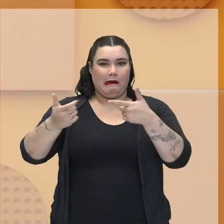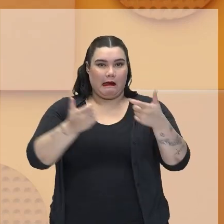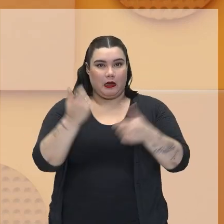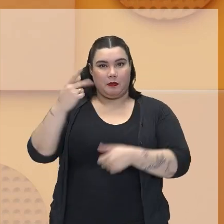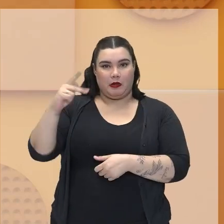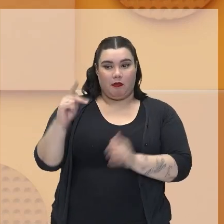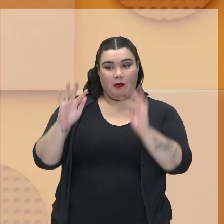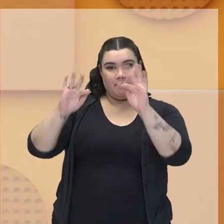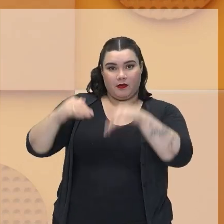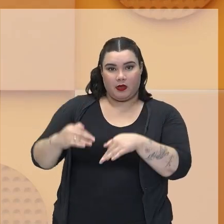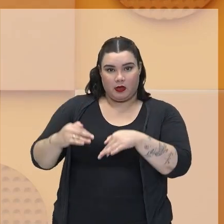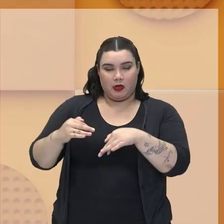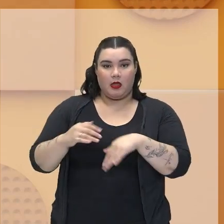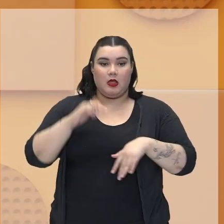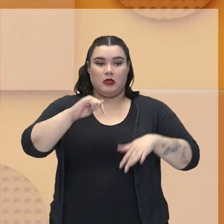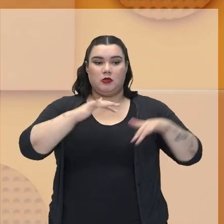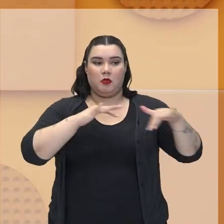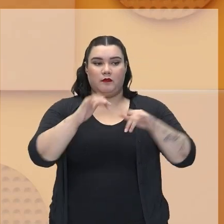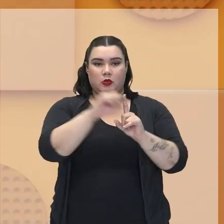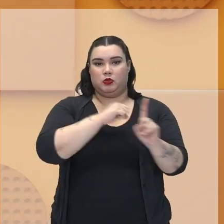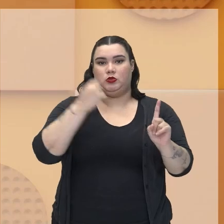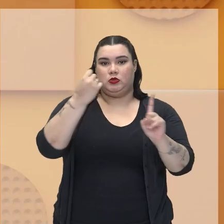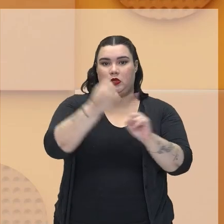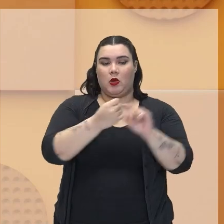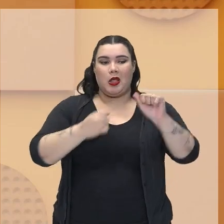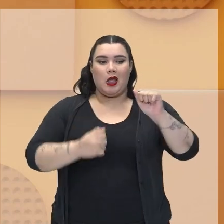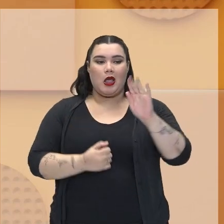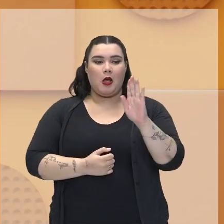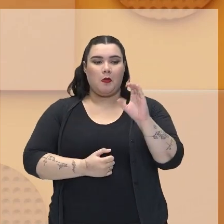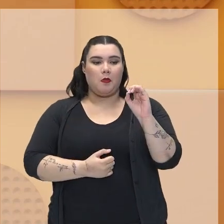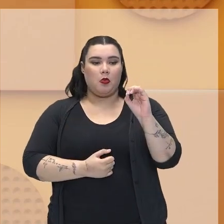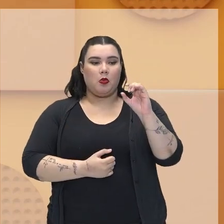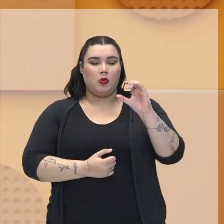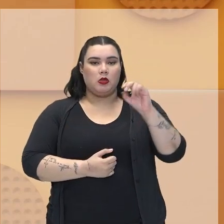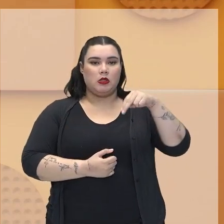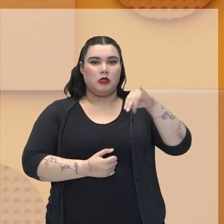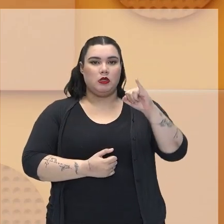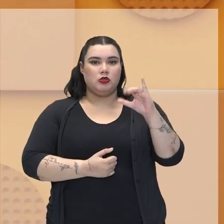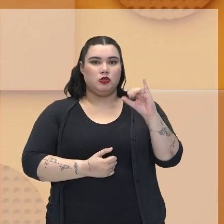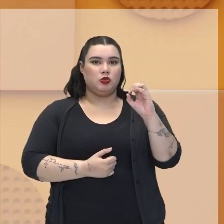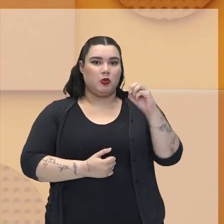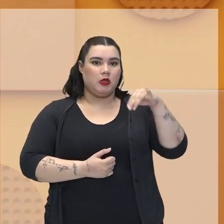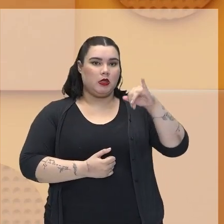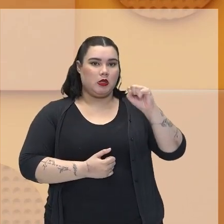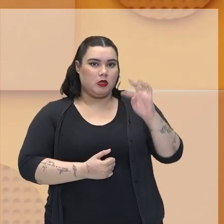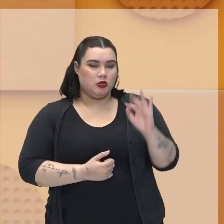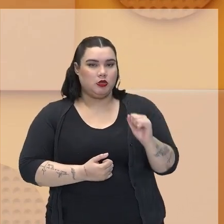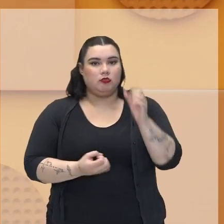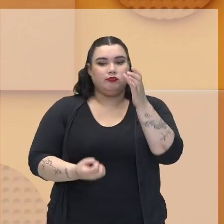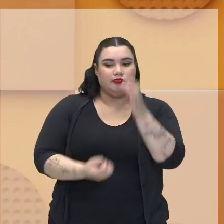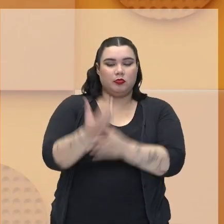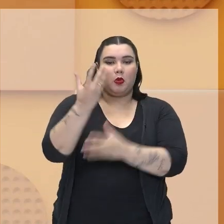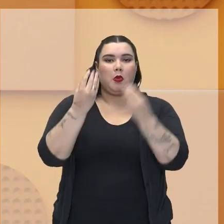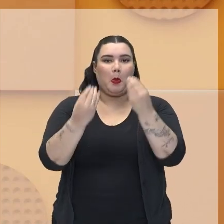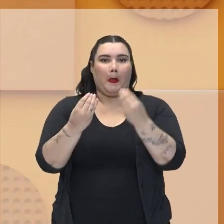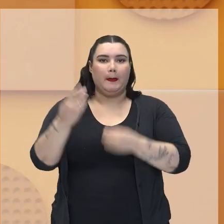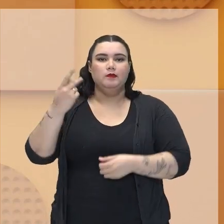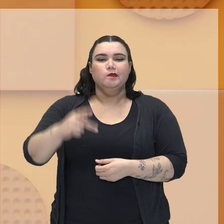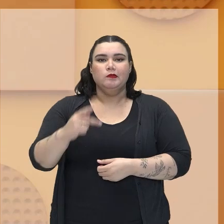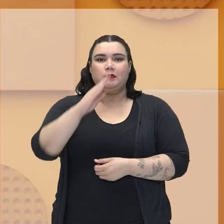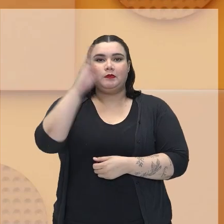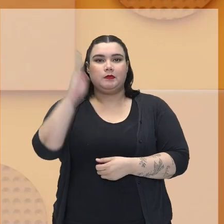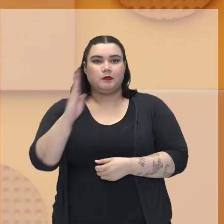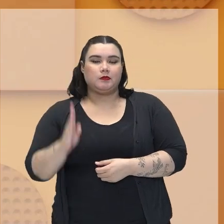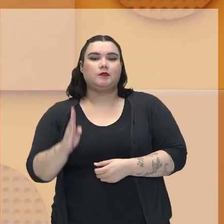movimento abolicionista ele vai surgir do seio do Exército Brasileiro, que não via mais